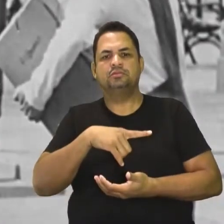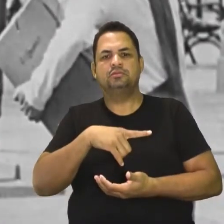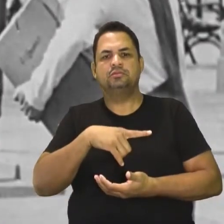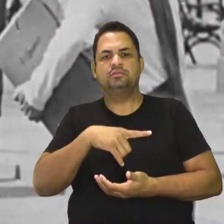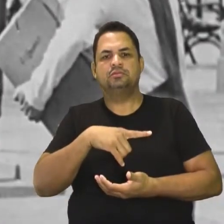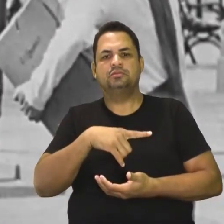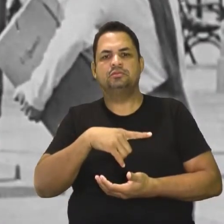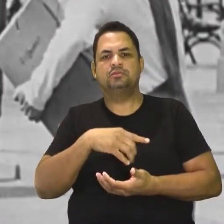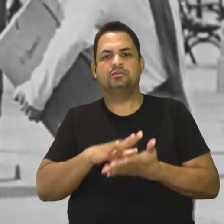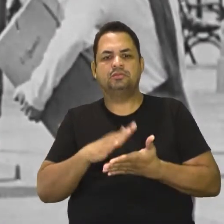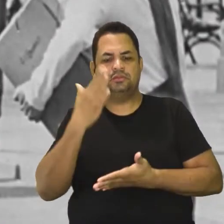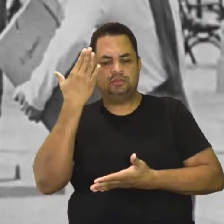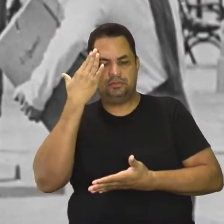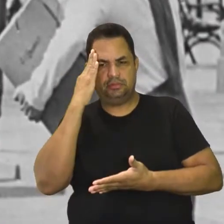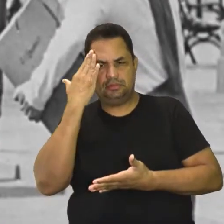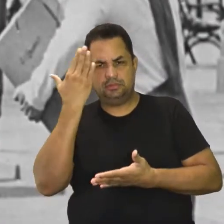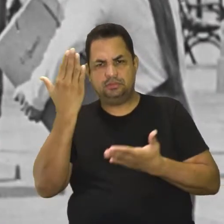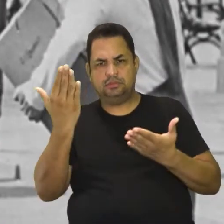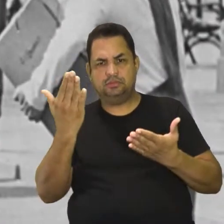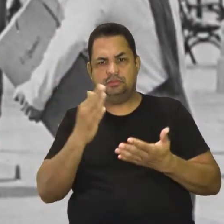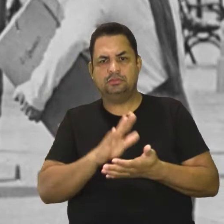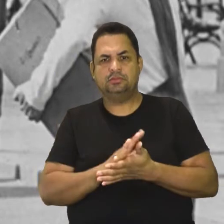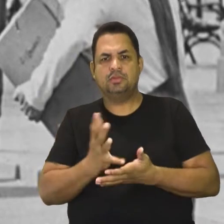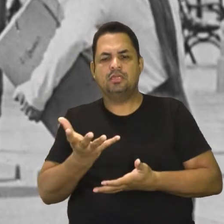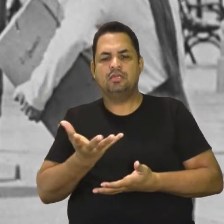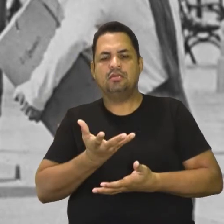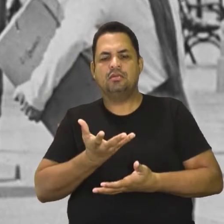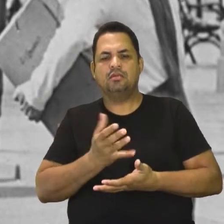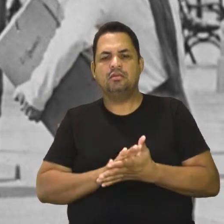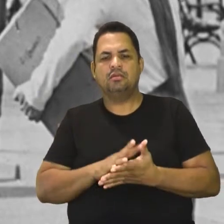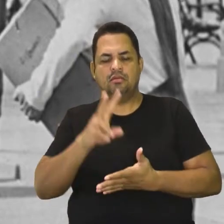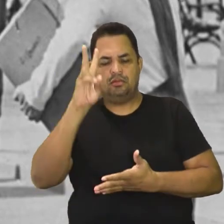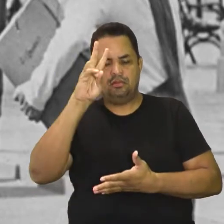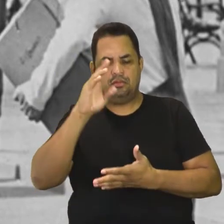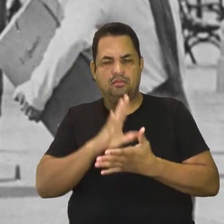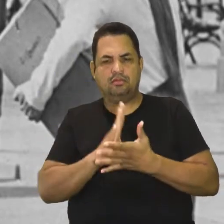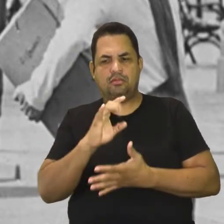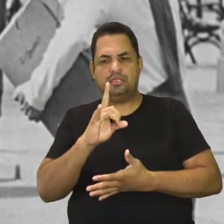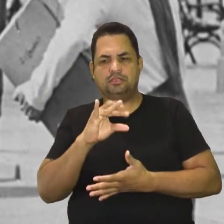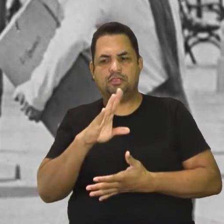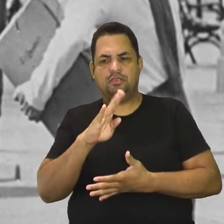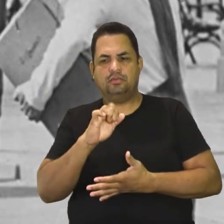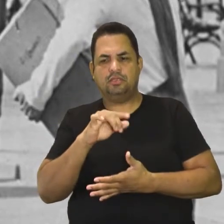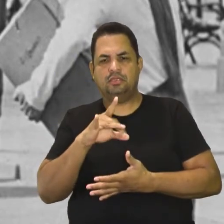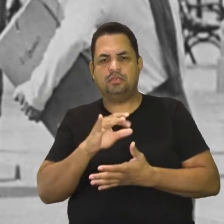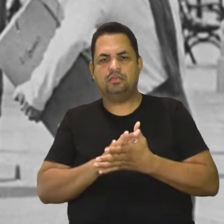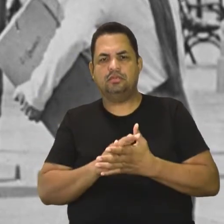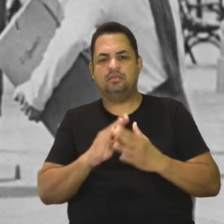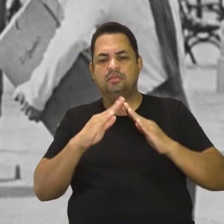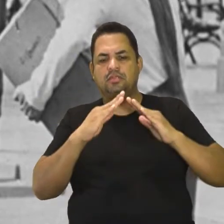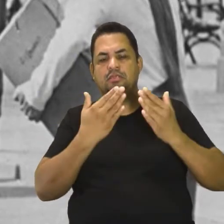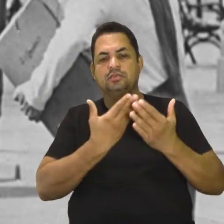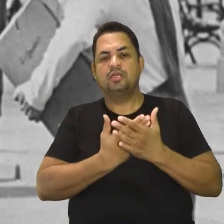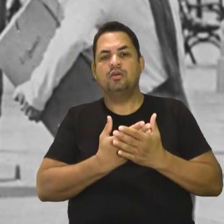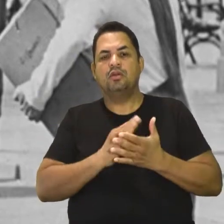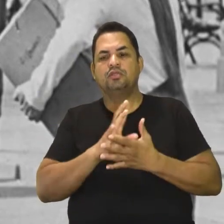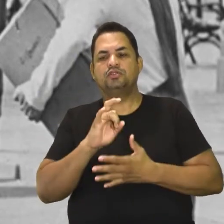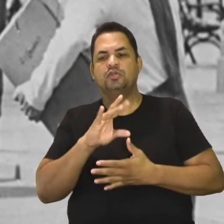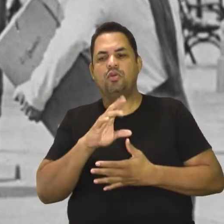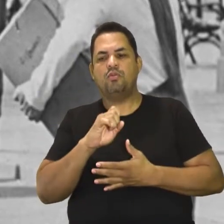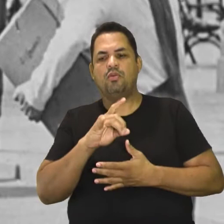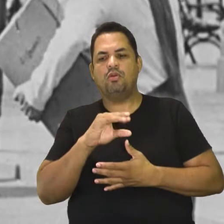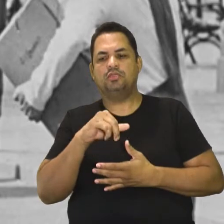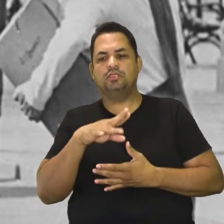essa concepção. Eu quero lembrar vocês que Castelo Branco era da escola sorbonista. Então Castelo